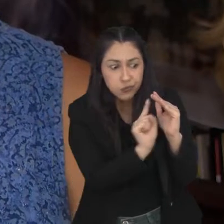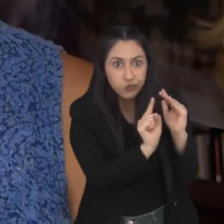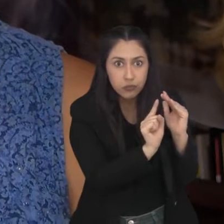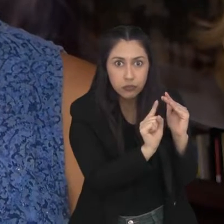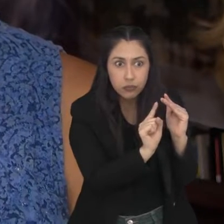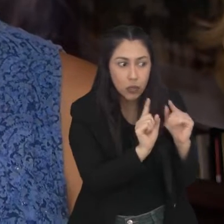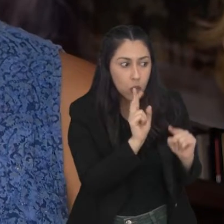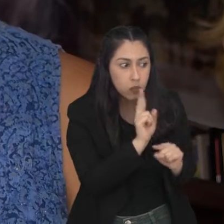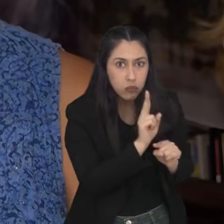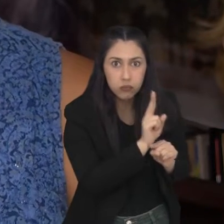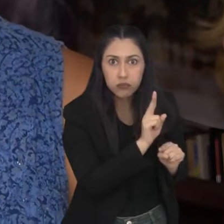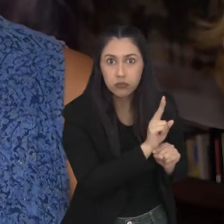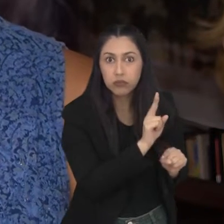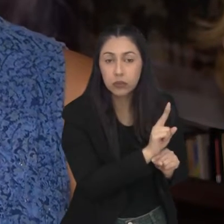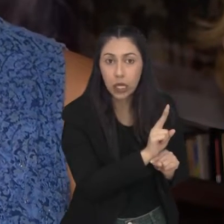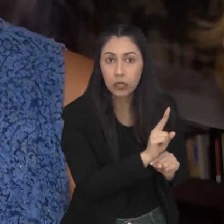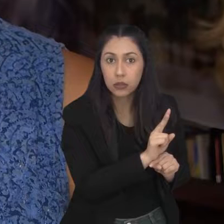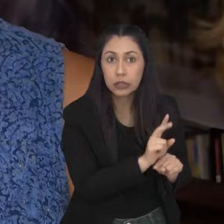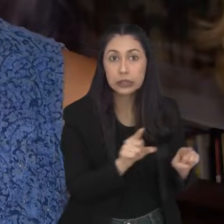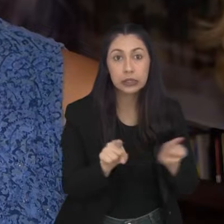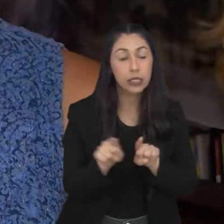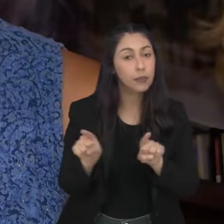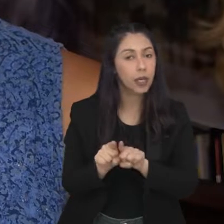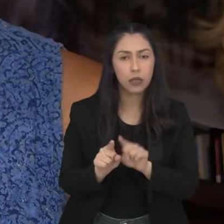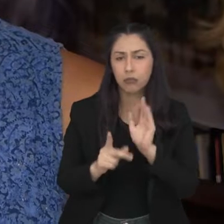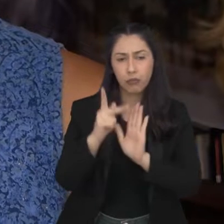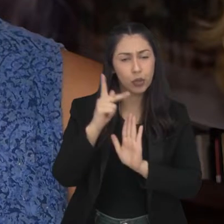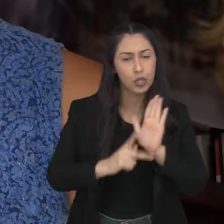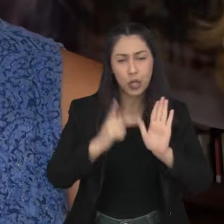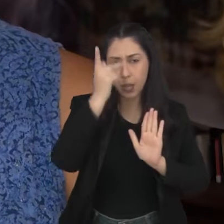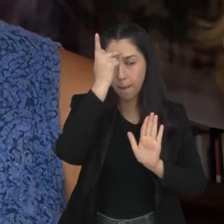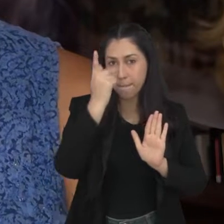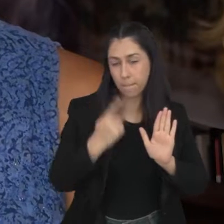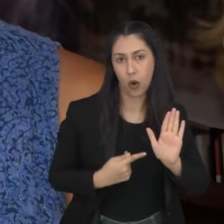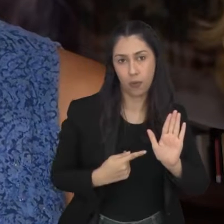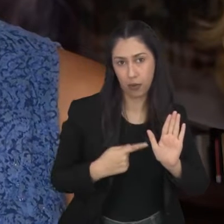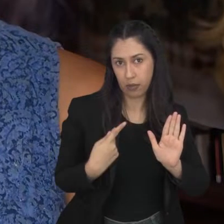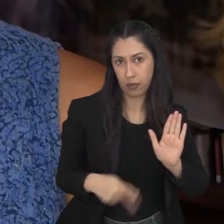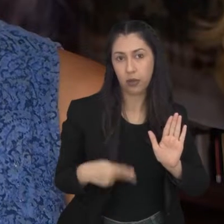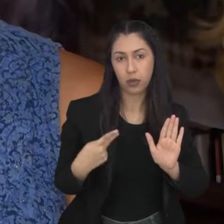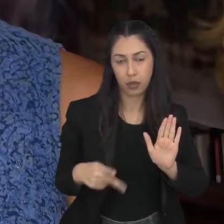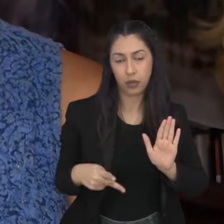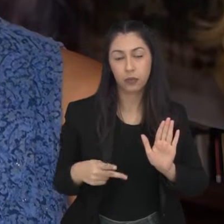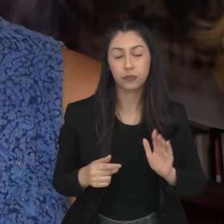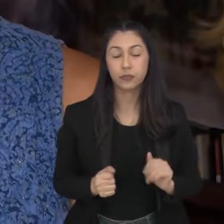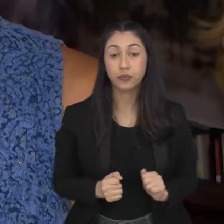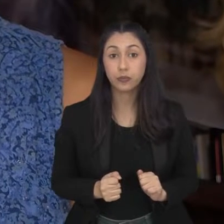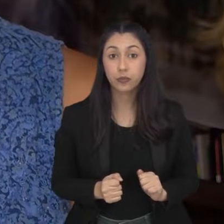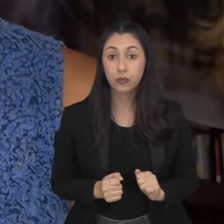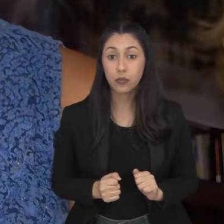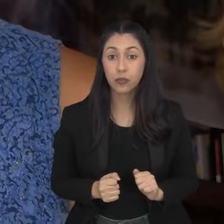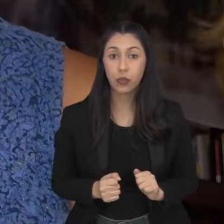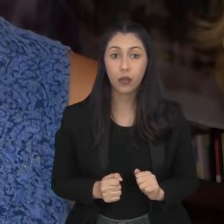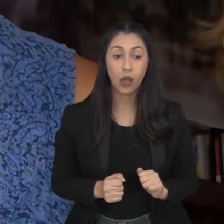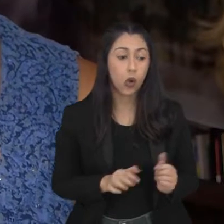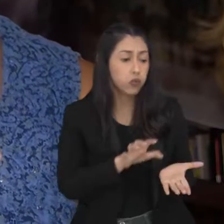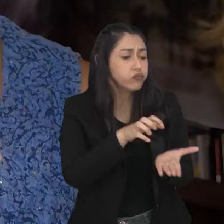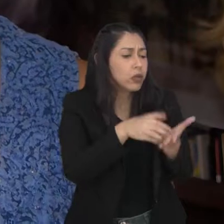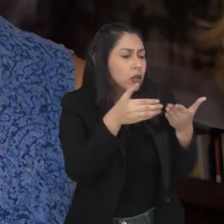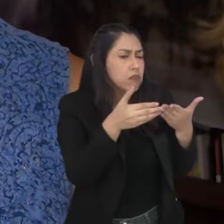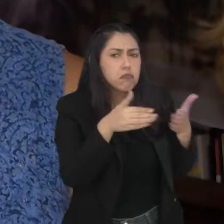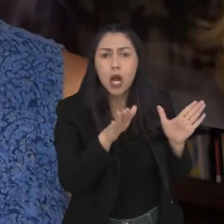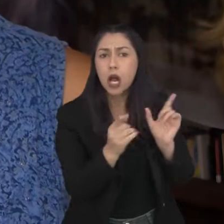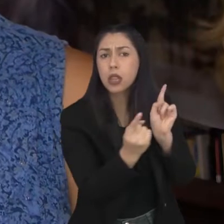com risco de morte, né? E fora que tem os projetos autônomos dentro da casa, né? O Dandara de